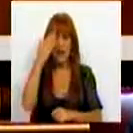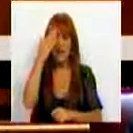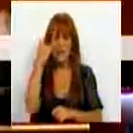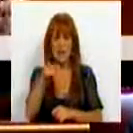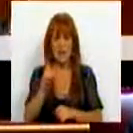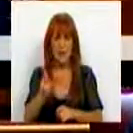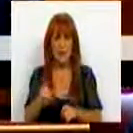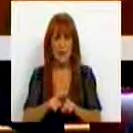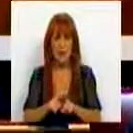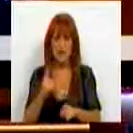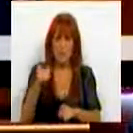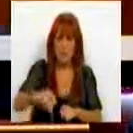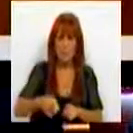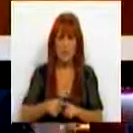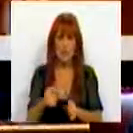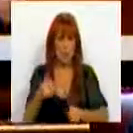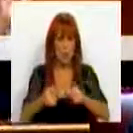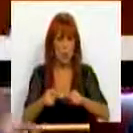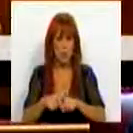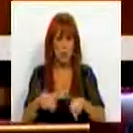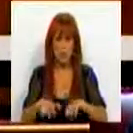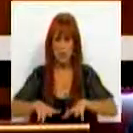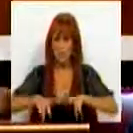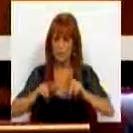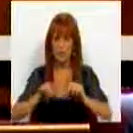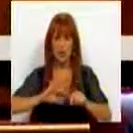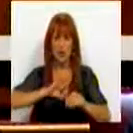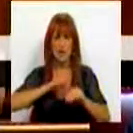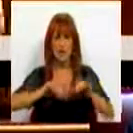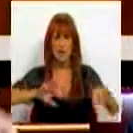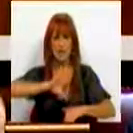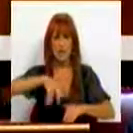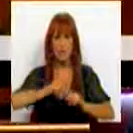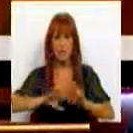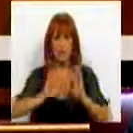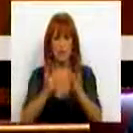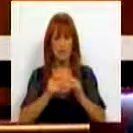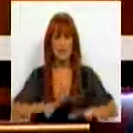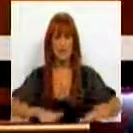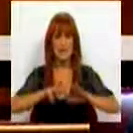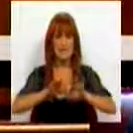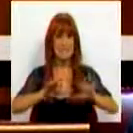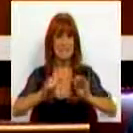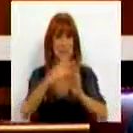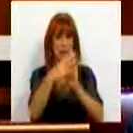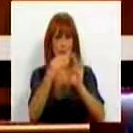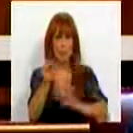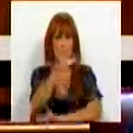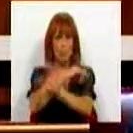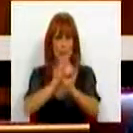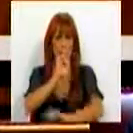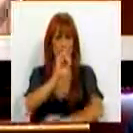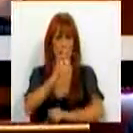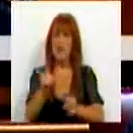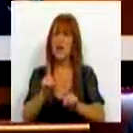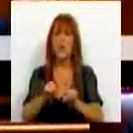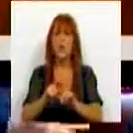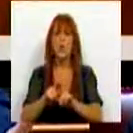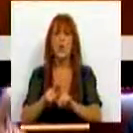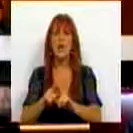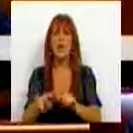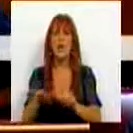capacidade de impor que a concorrência que hoje se desenvolve a nível global desenvolve-se nos termos dos padrões europeus e não com o